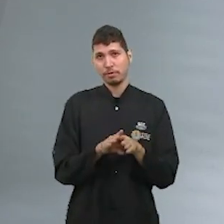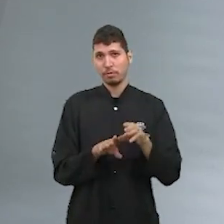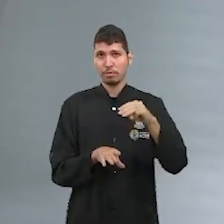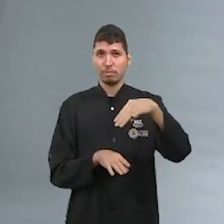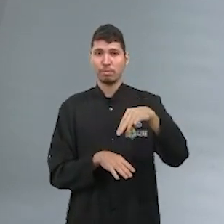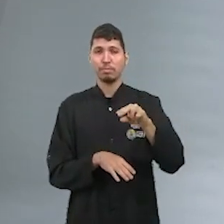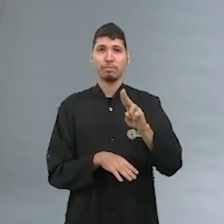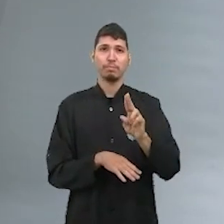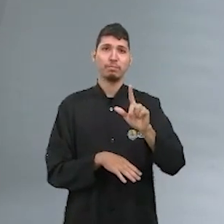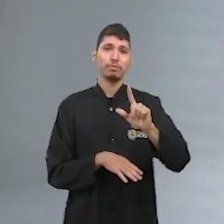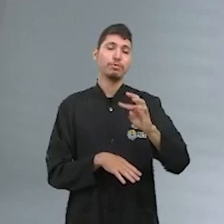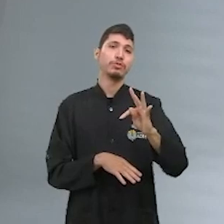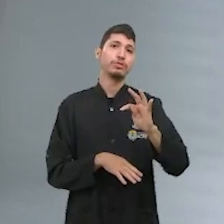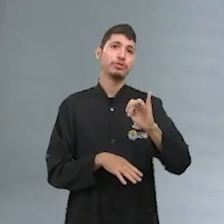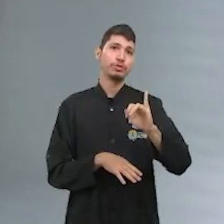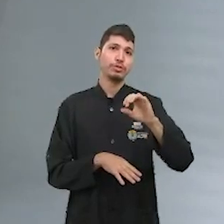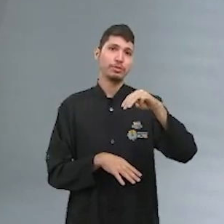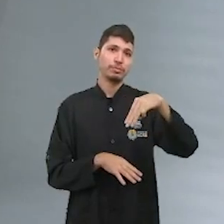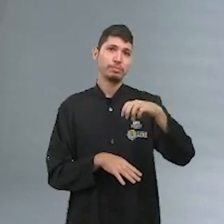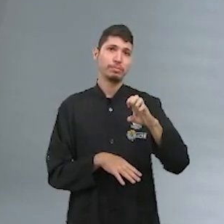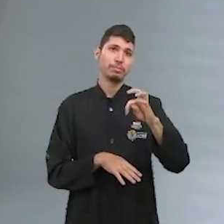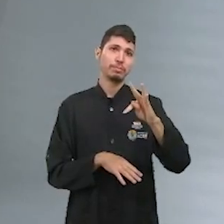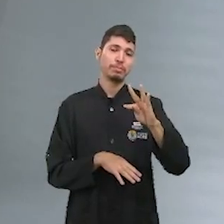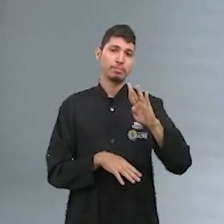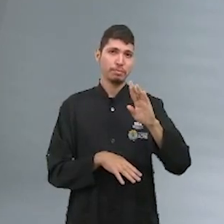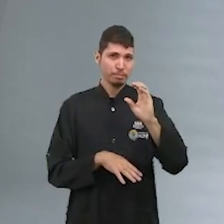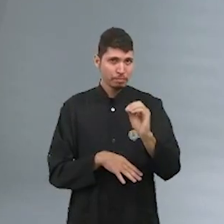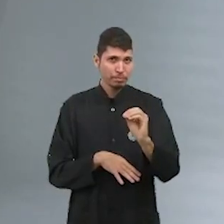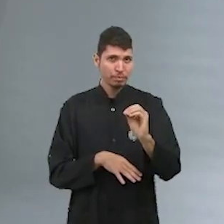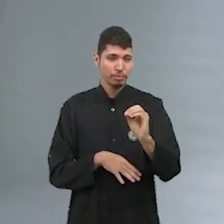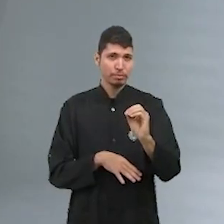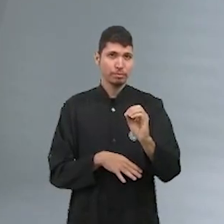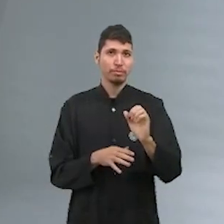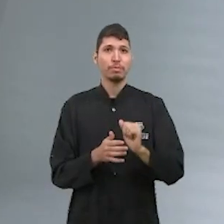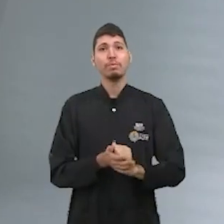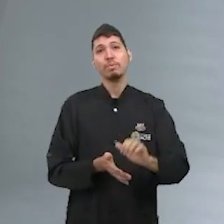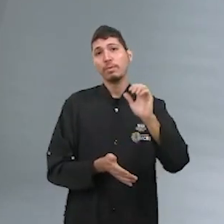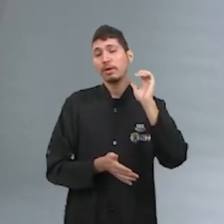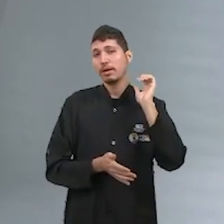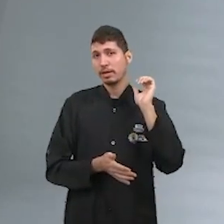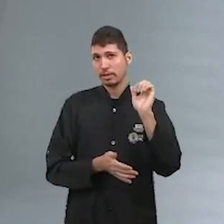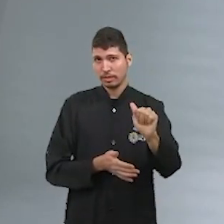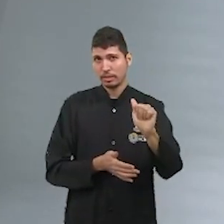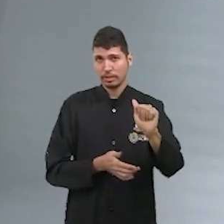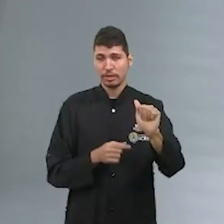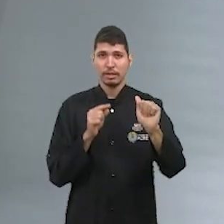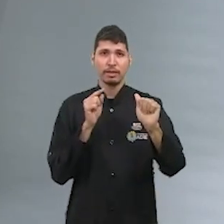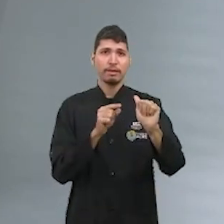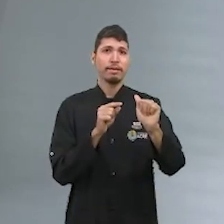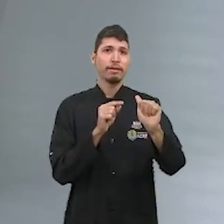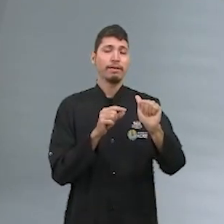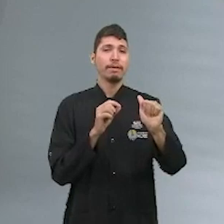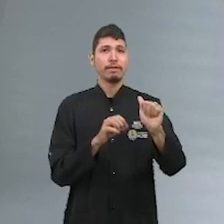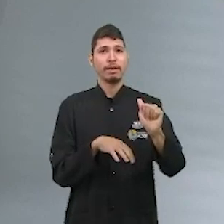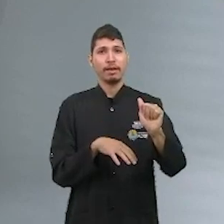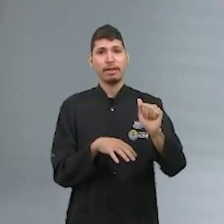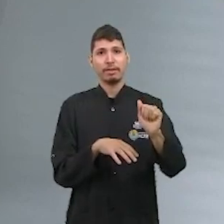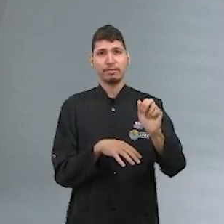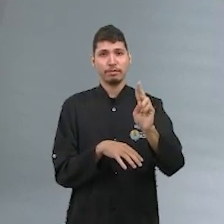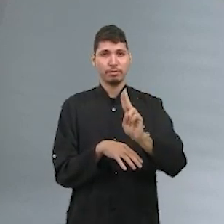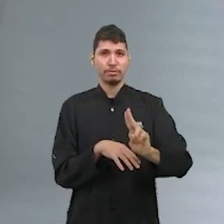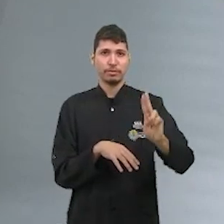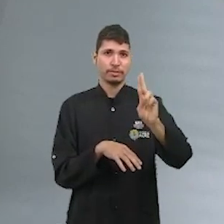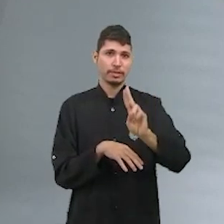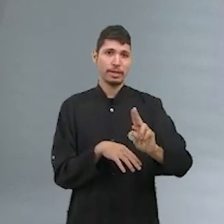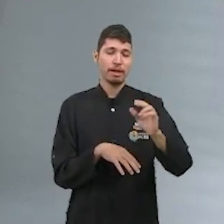a conversão aí dos dois. Mas se falando do amperímetro, né? Ela está aí medindo a corrente